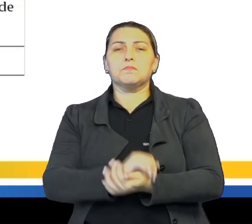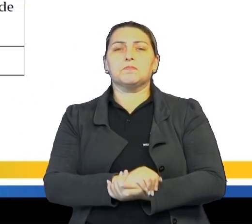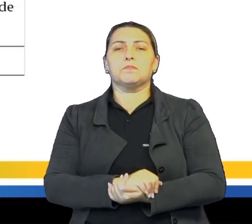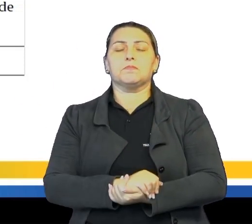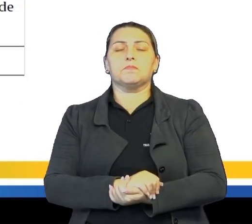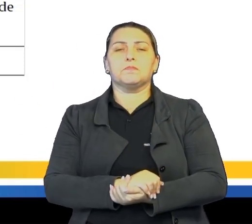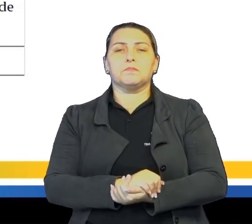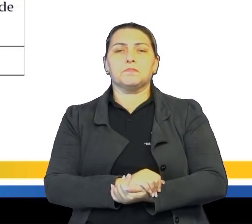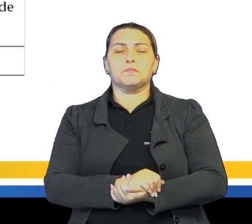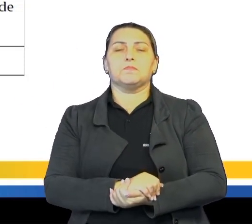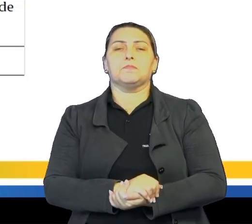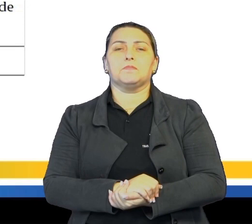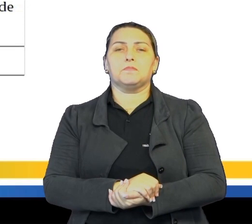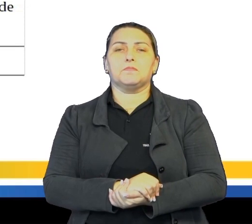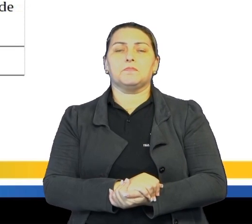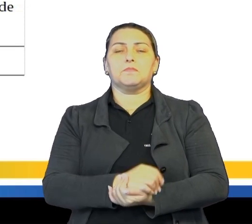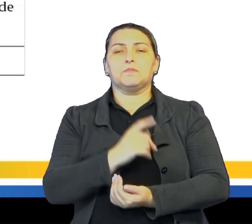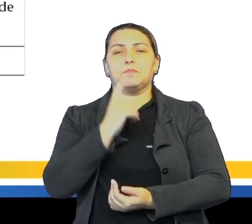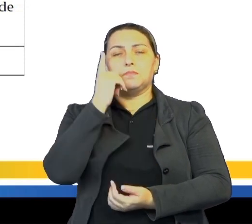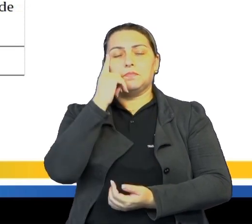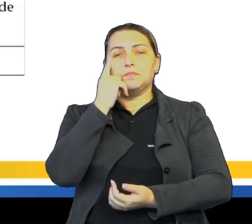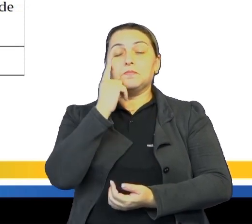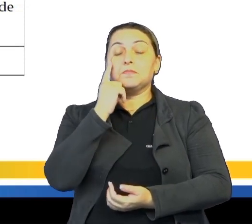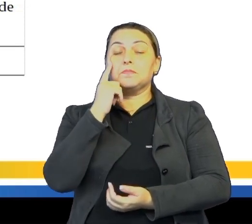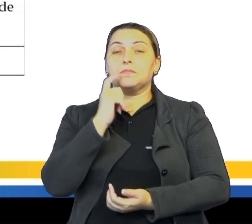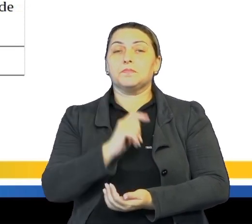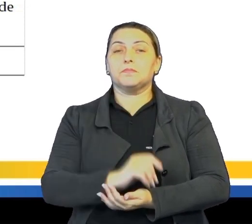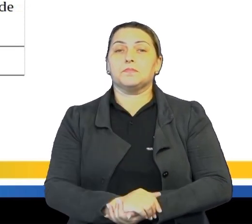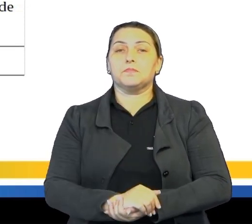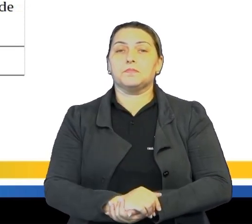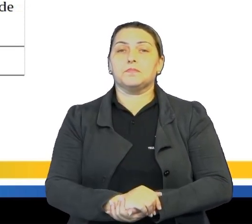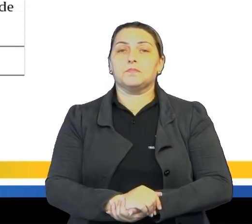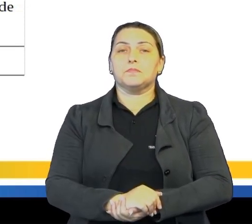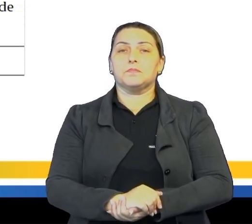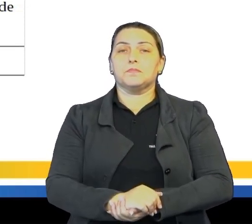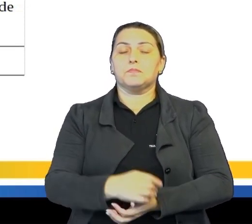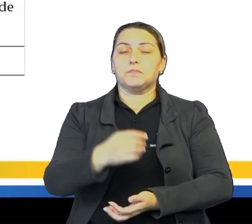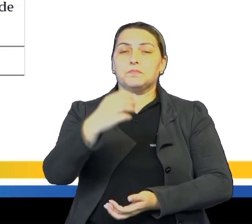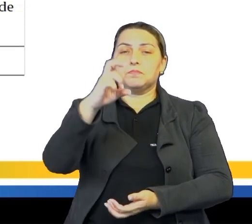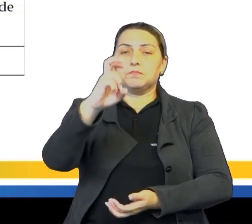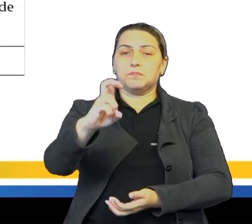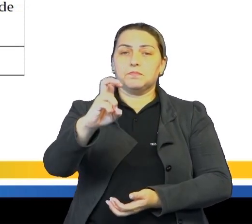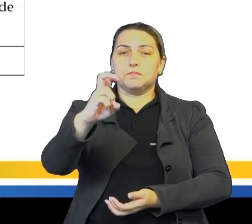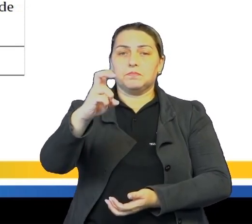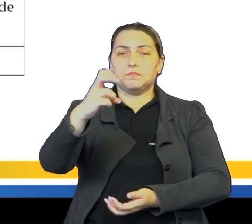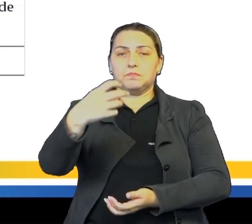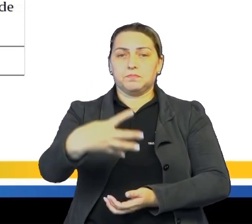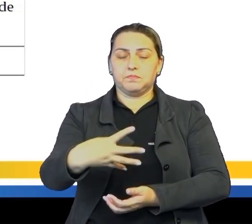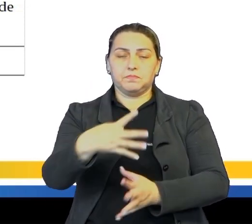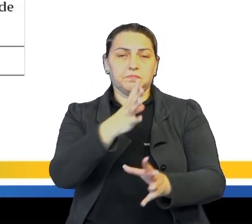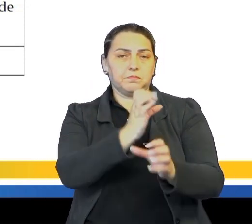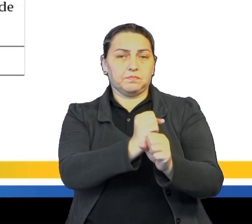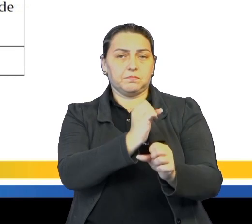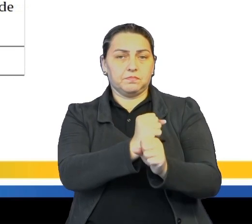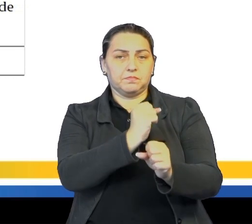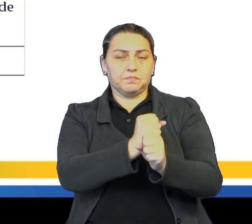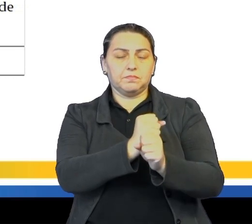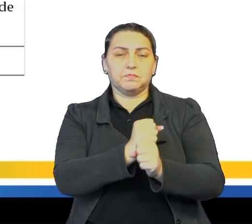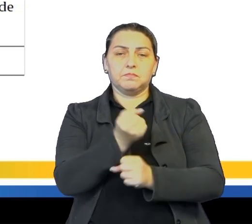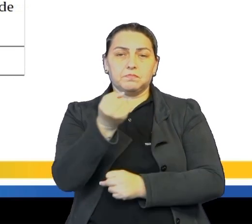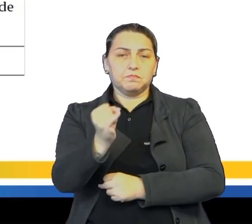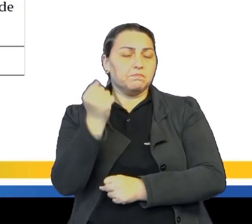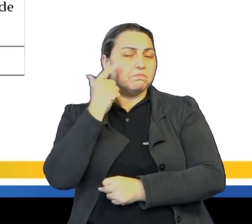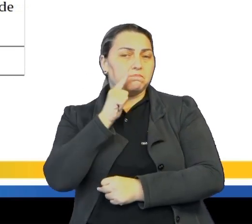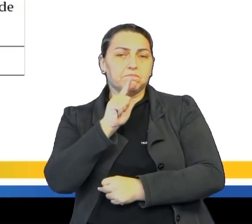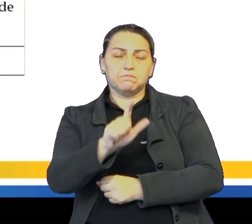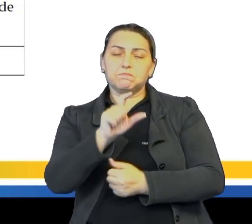+ 2 É 2 0 + 3 é 3 agora lá na casa das centenas nós temos o cinco e o quatro para somar se você